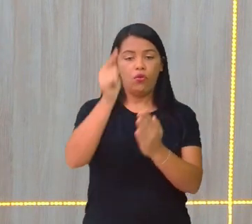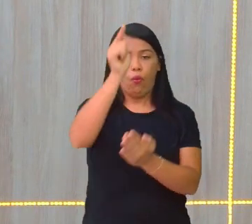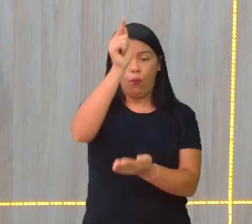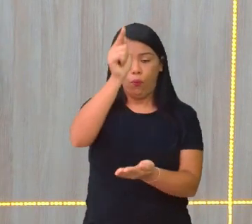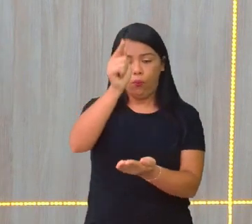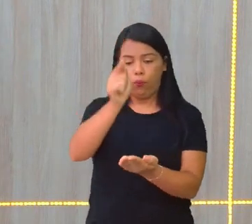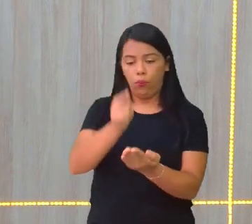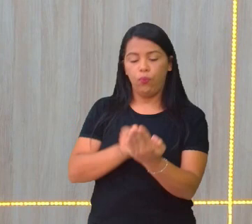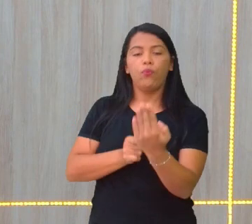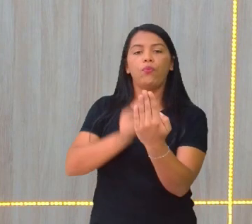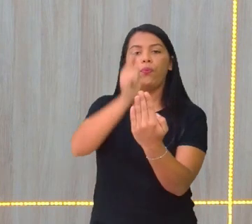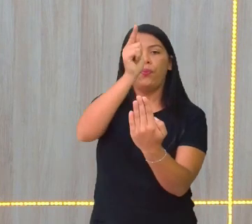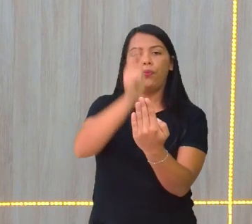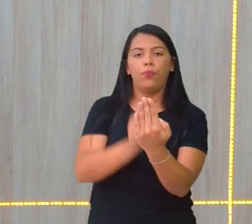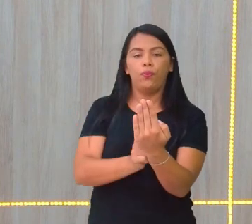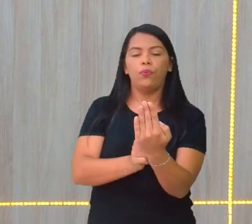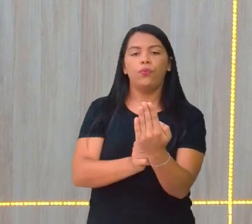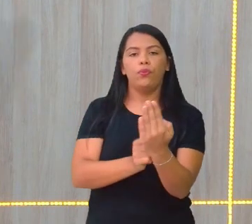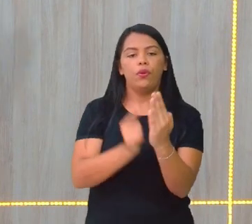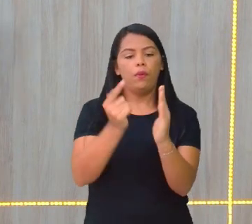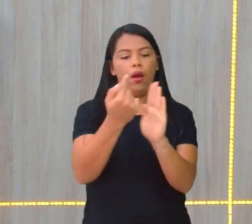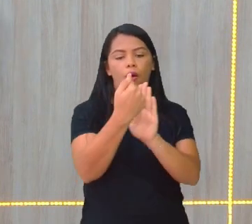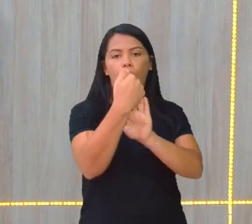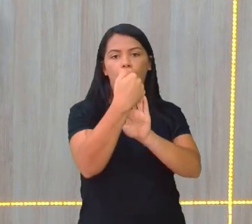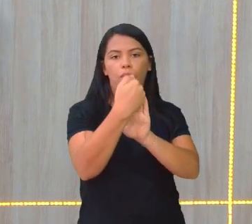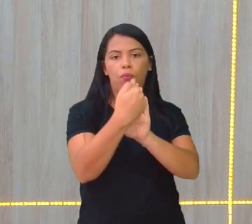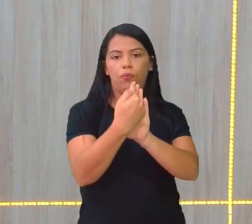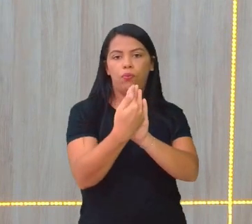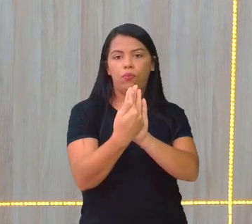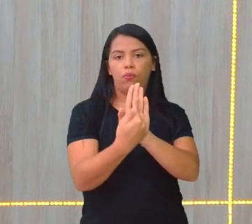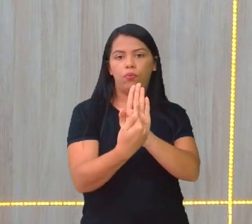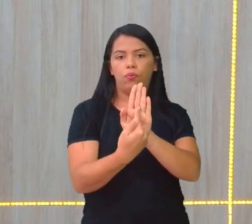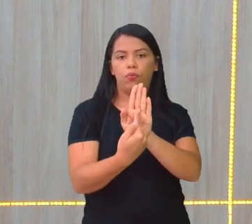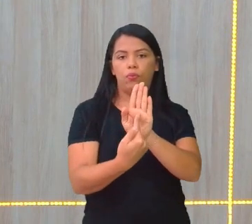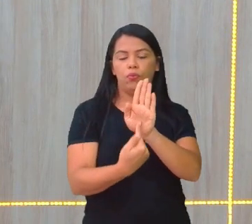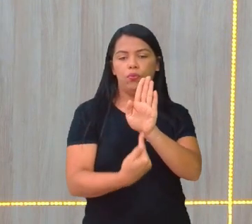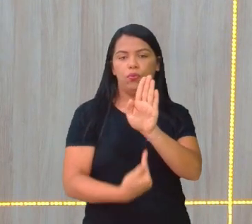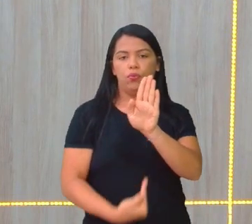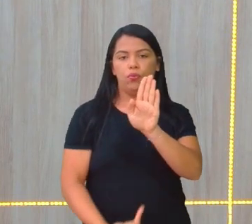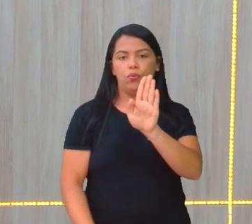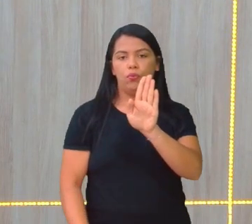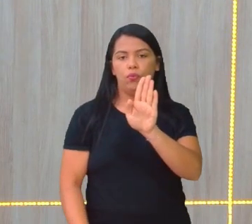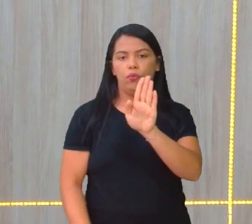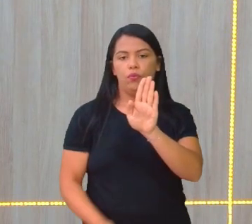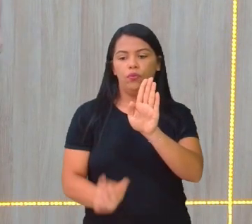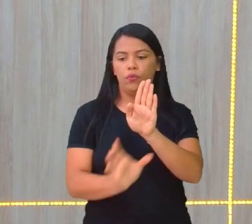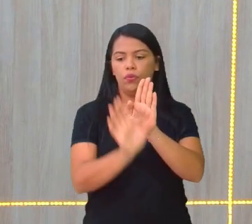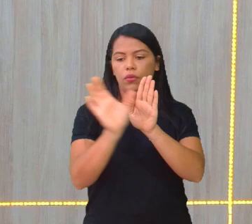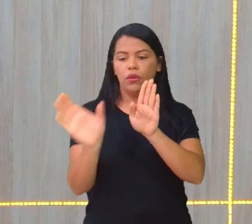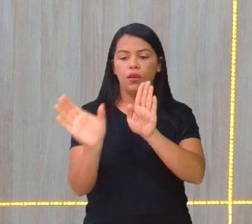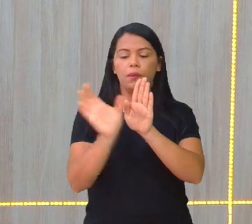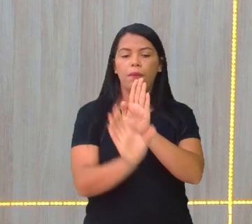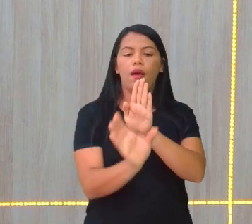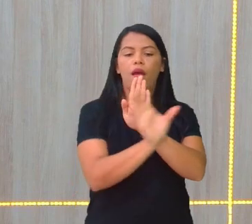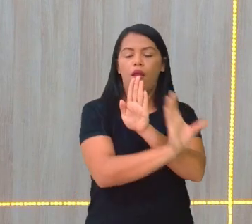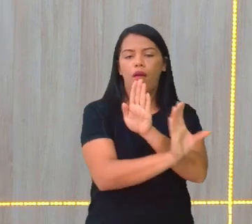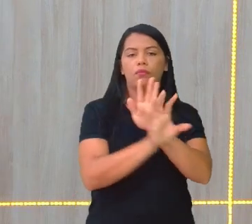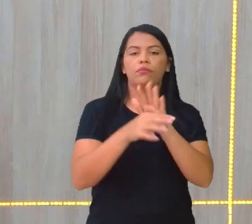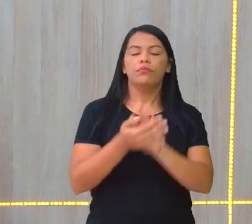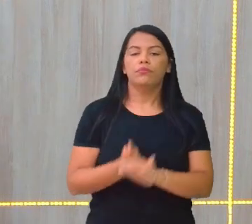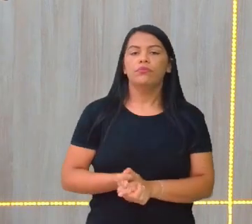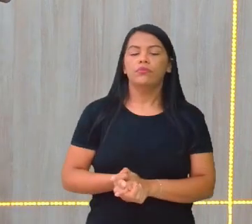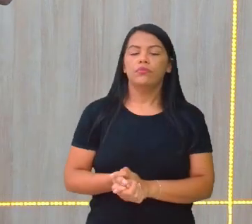Ou seja, a minha equação vai ficar de um lado da folha, o primeiro membro, e o segundo do outro lado. E eu vou